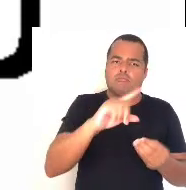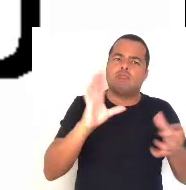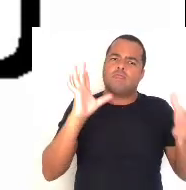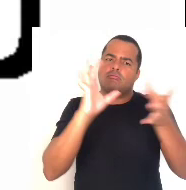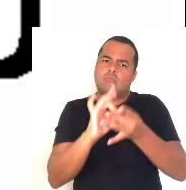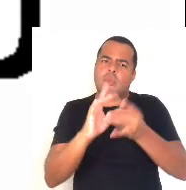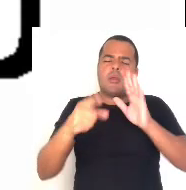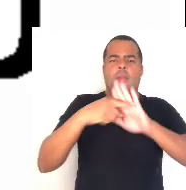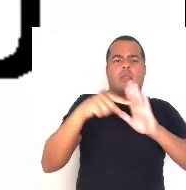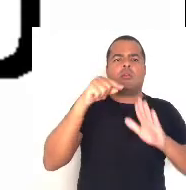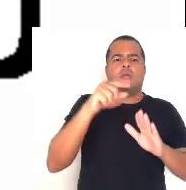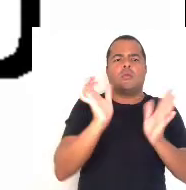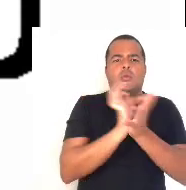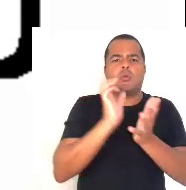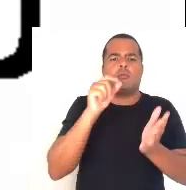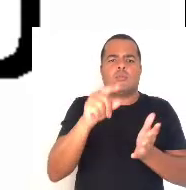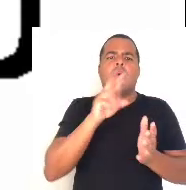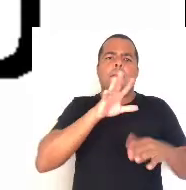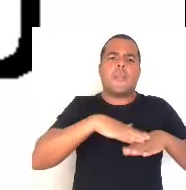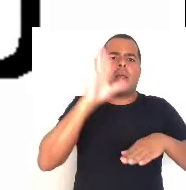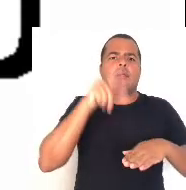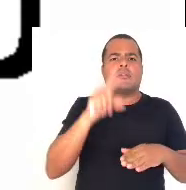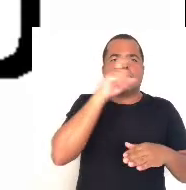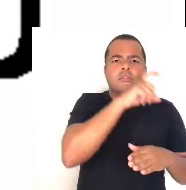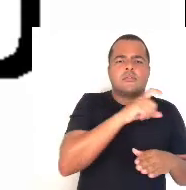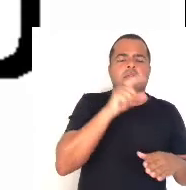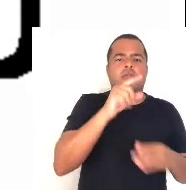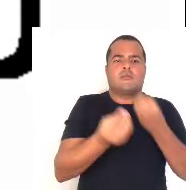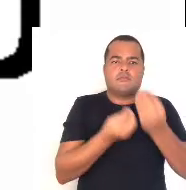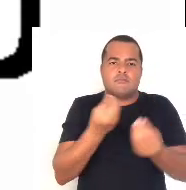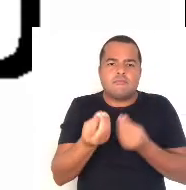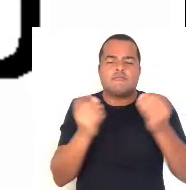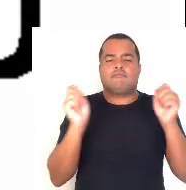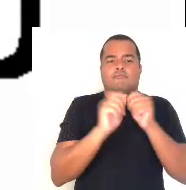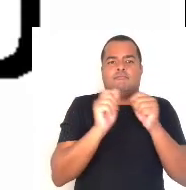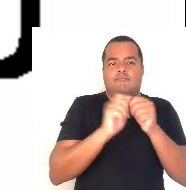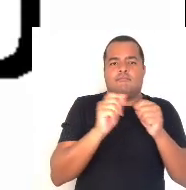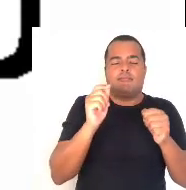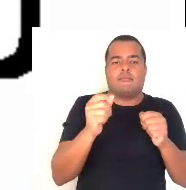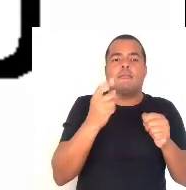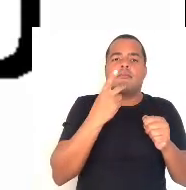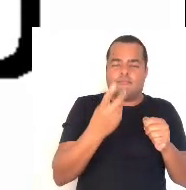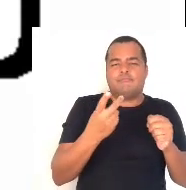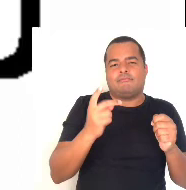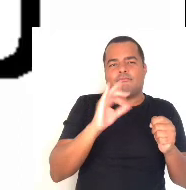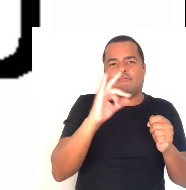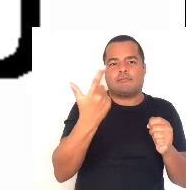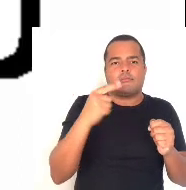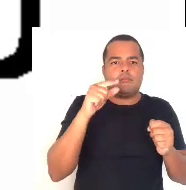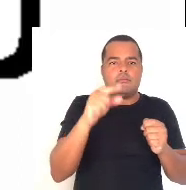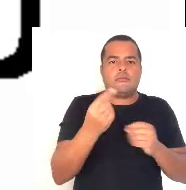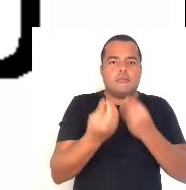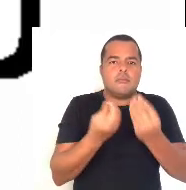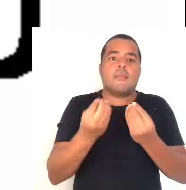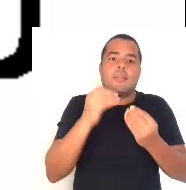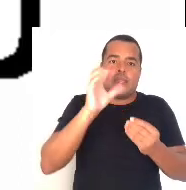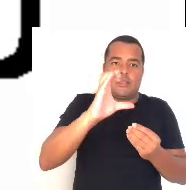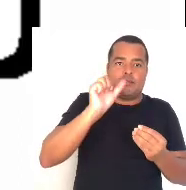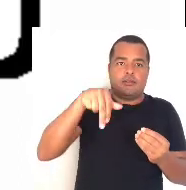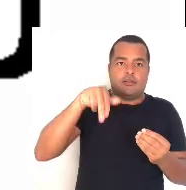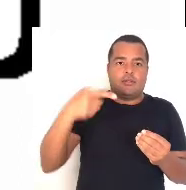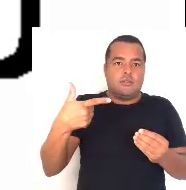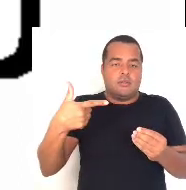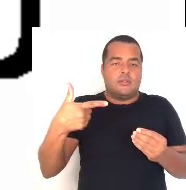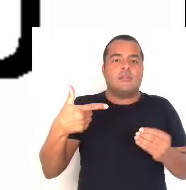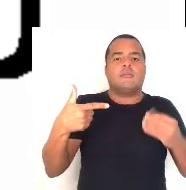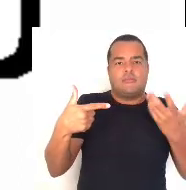menos grupos doadores ligados, então é mais difícil desse carbocátion se formar, consequentemente a reação